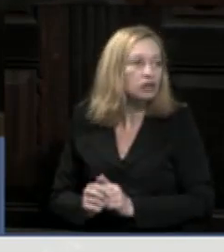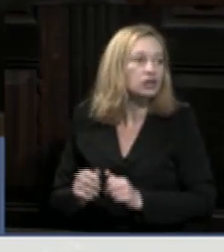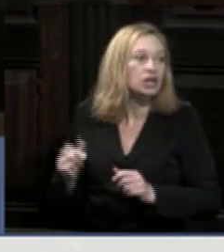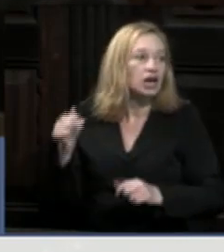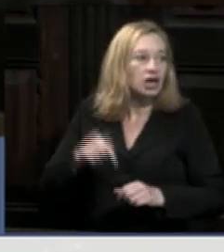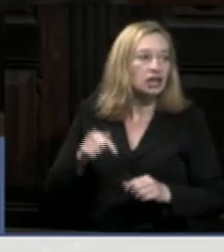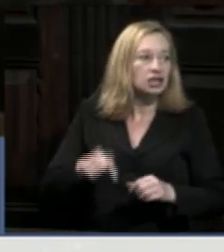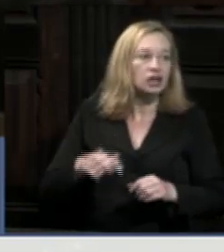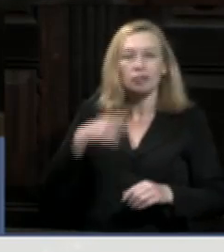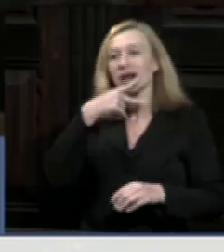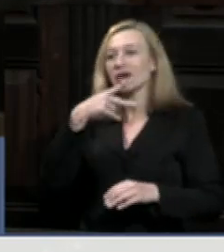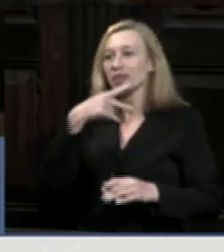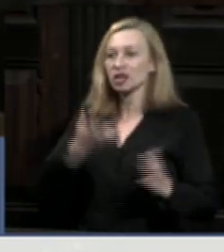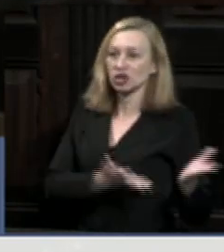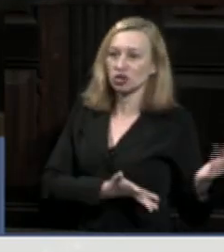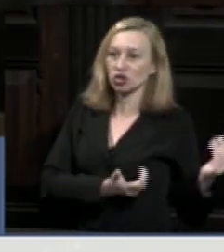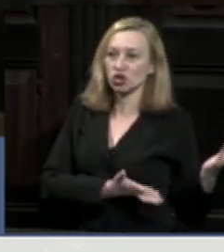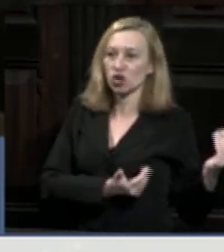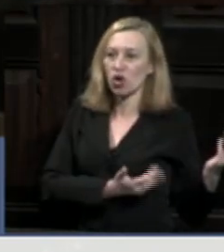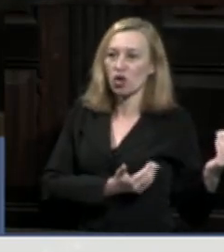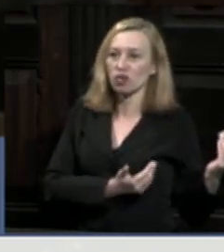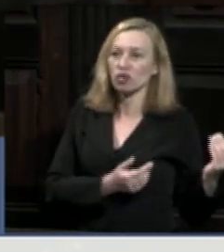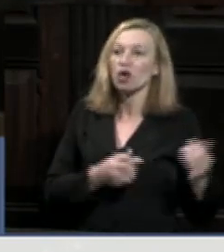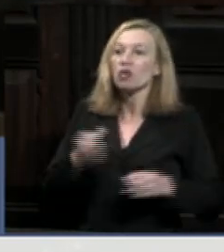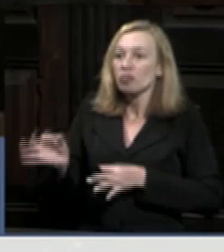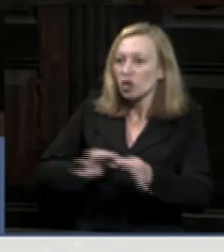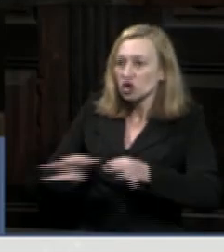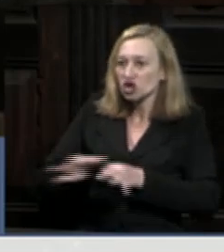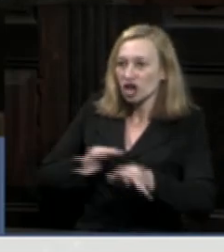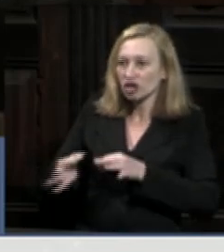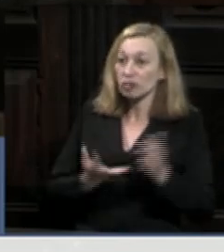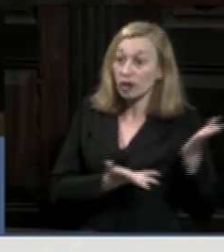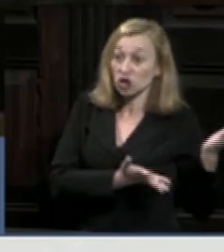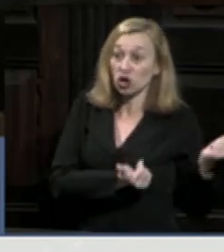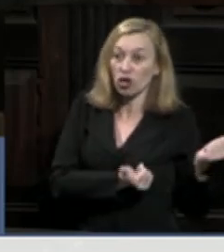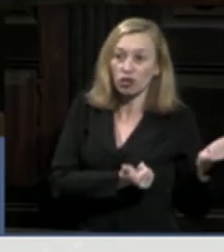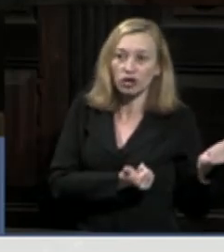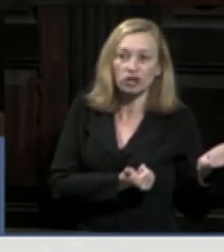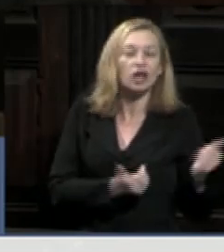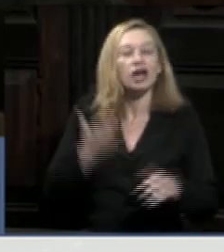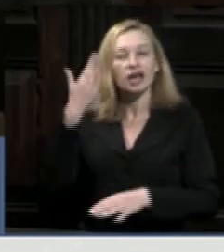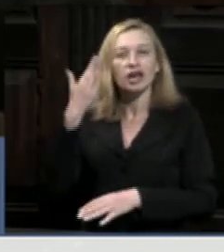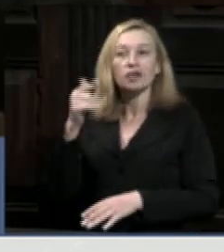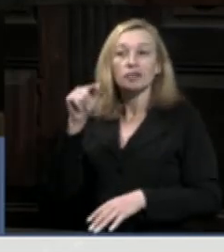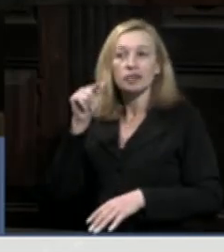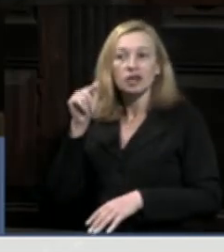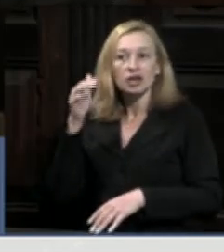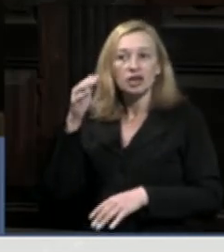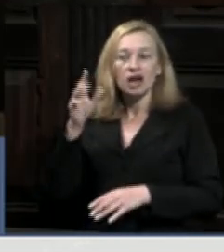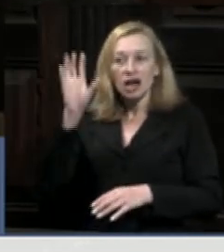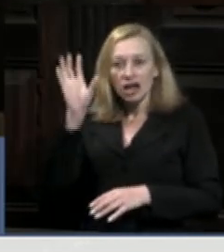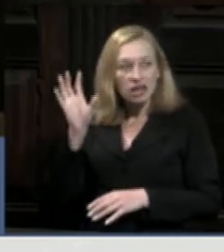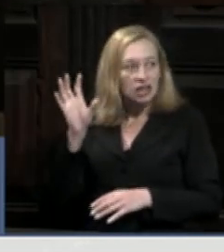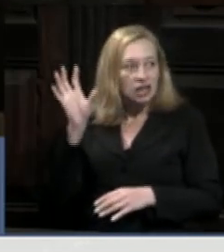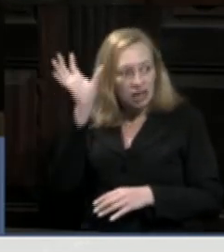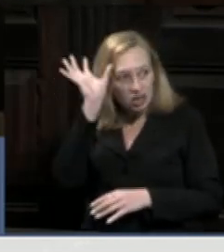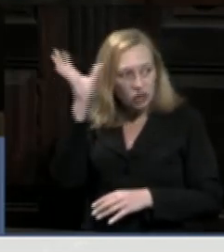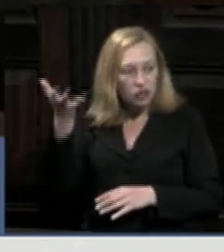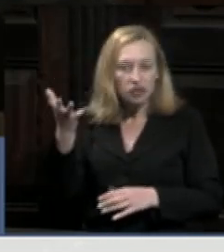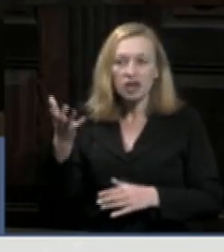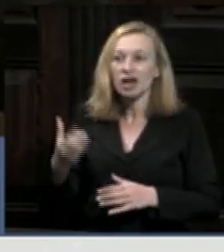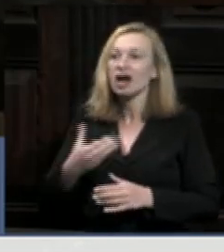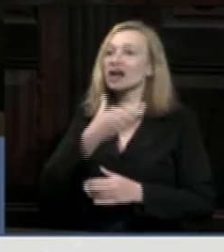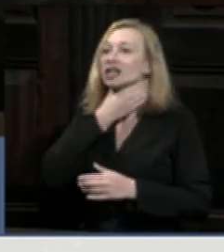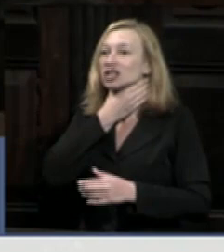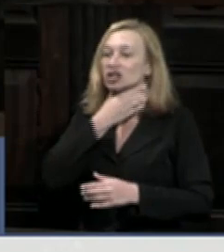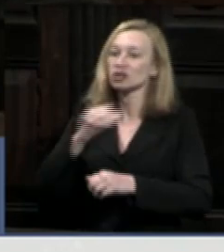que o maior projeto de políticas públicas para a juventude eu sempre repito pra eles a solução para aqueles do estado do rio de janeiro